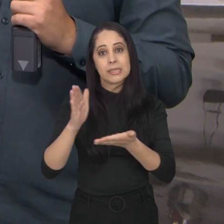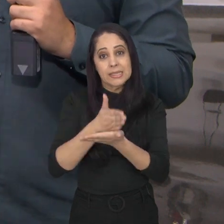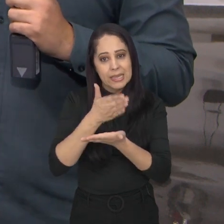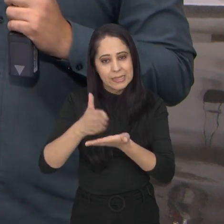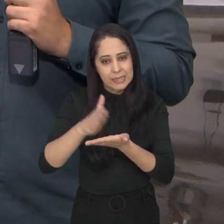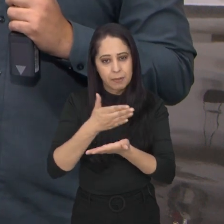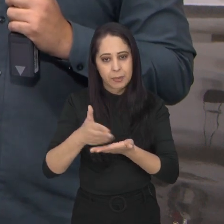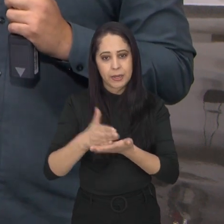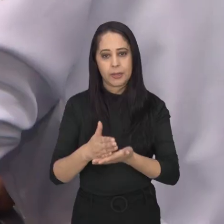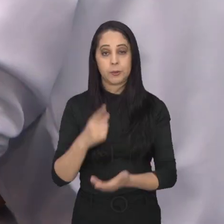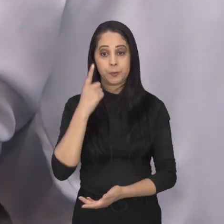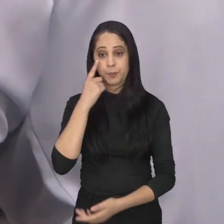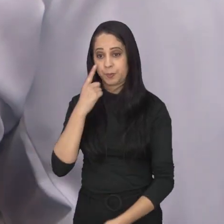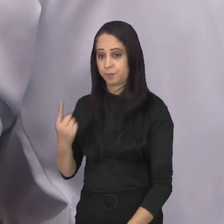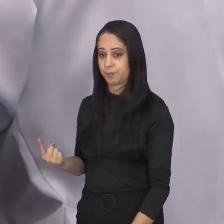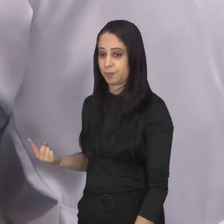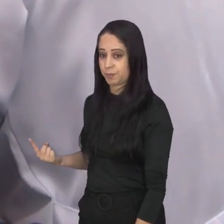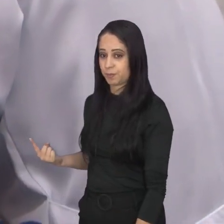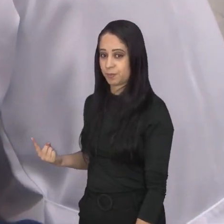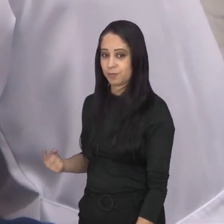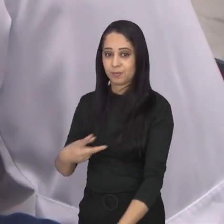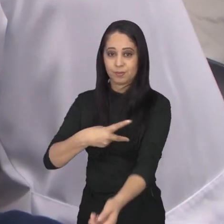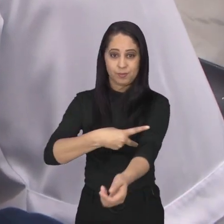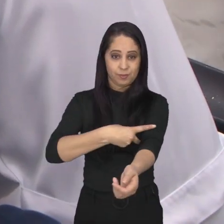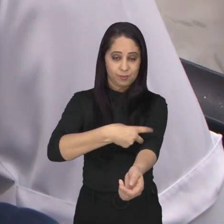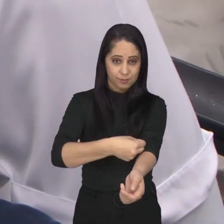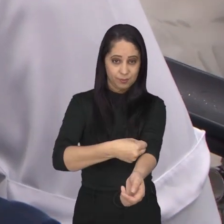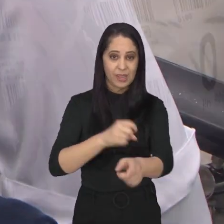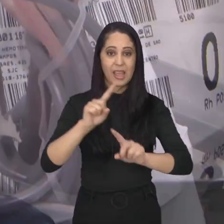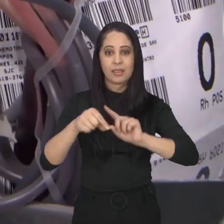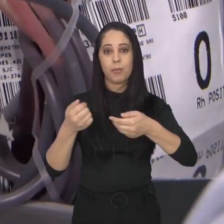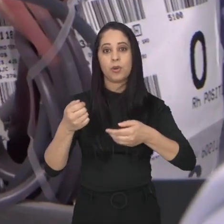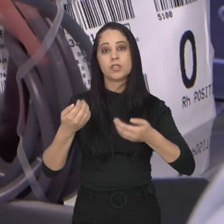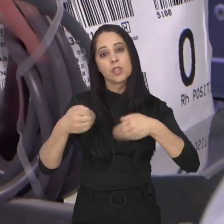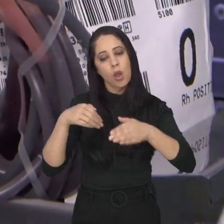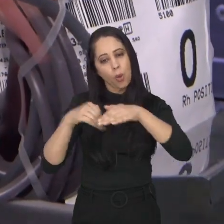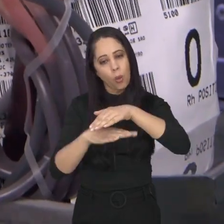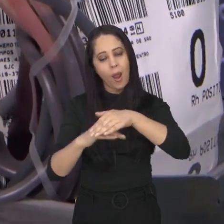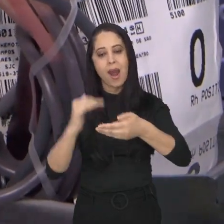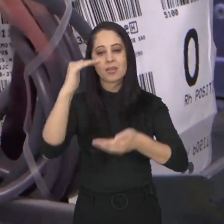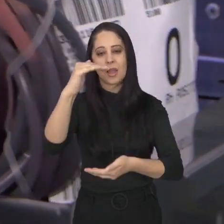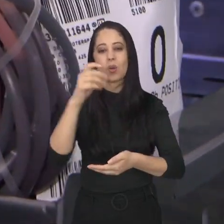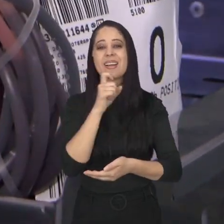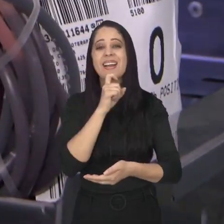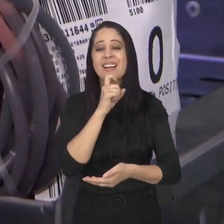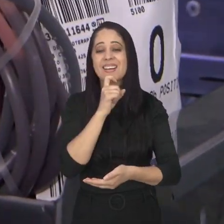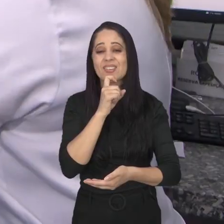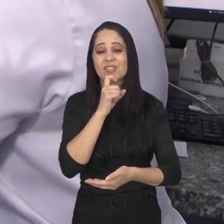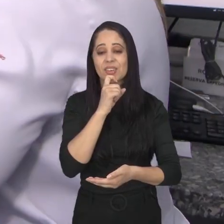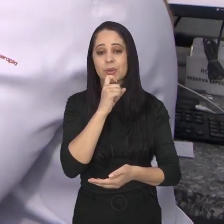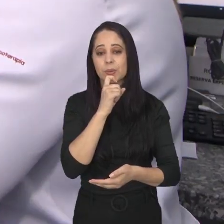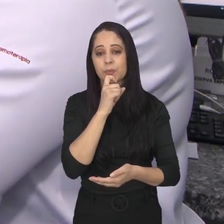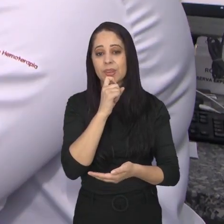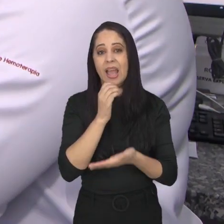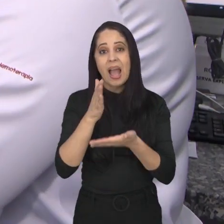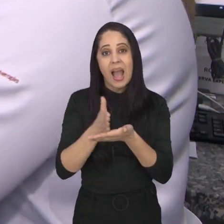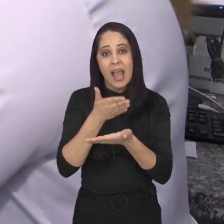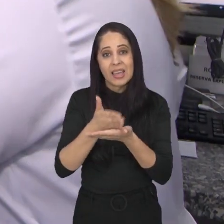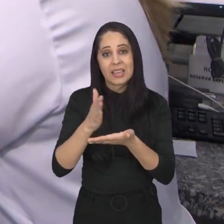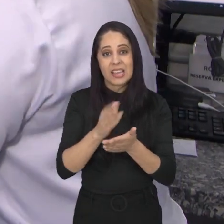realização dos testes pré-transfusionais. Então, nesses momentos, a gente utiliza o O negativo para atender essas situações emergenciais. Então, acaba sendo